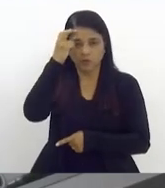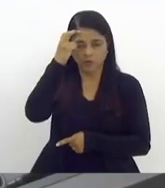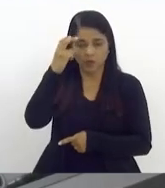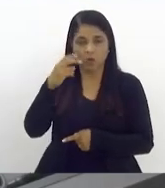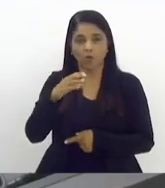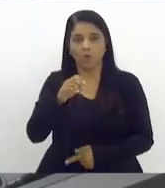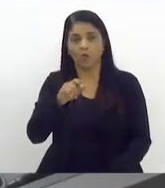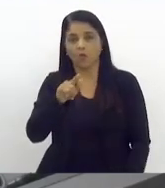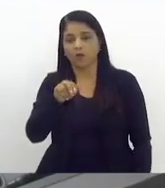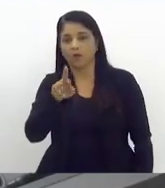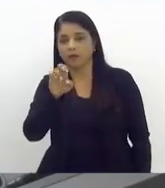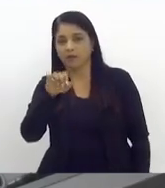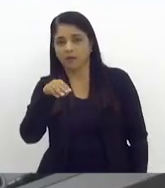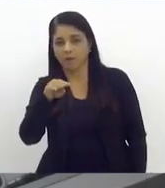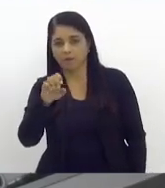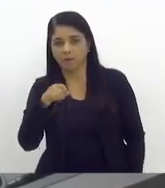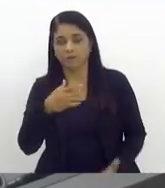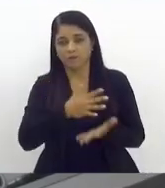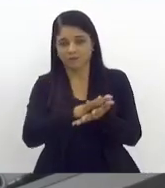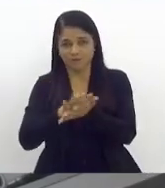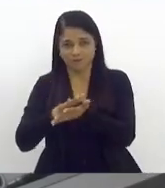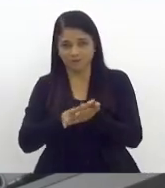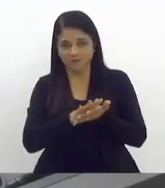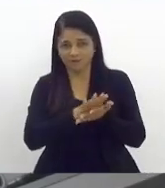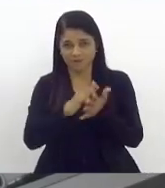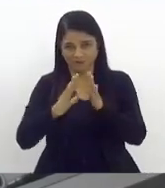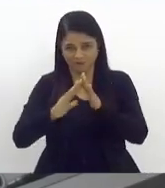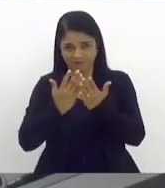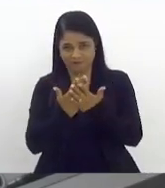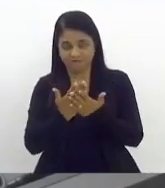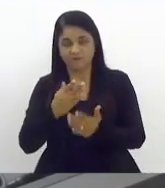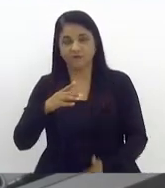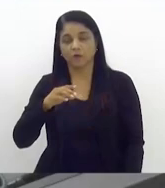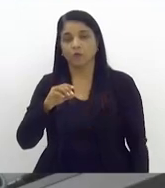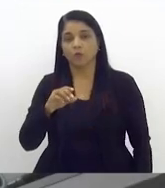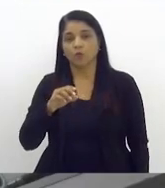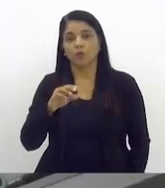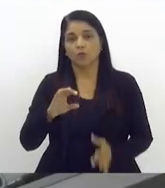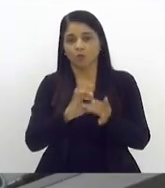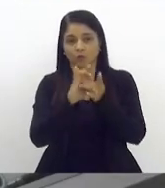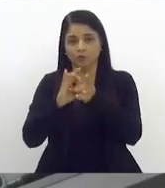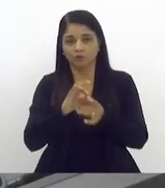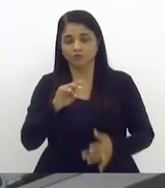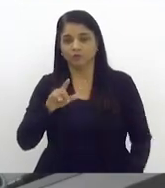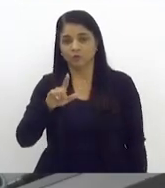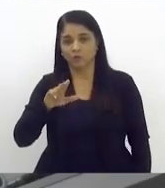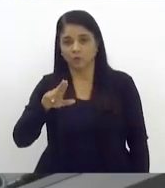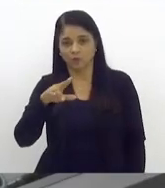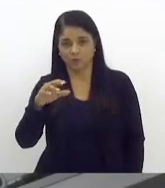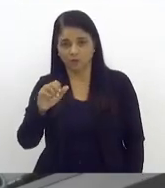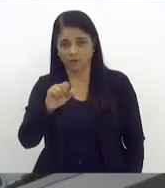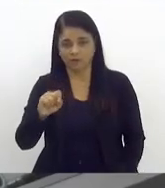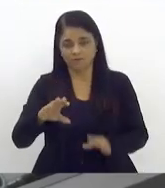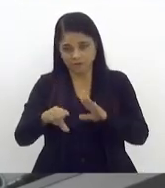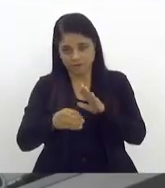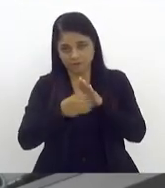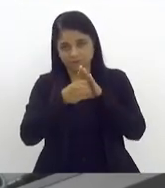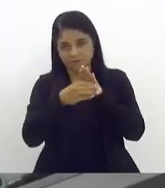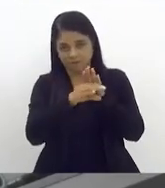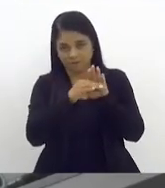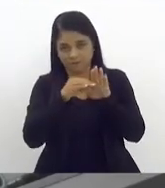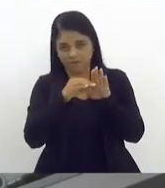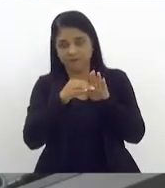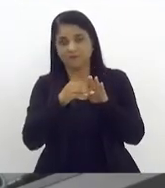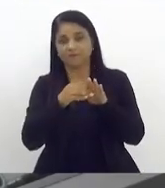Recreativo, Escola de Samba, Unidos de Lucas. Meu parecer é pela juridicidade com emenda apenas para